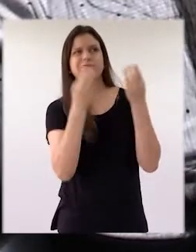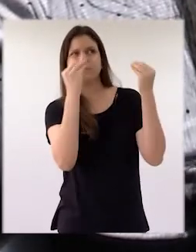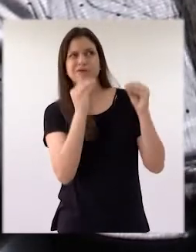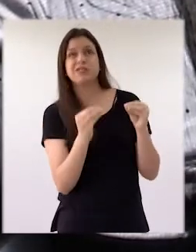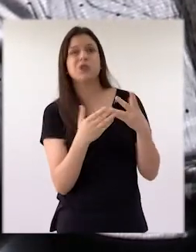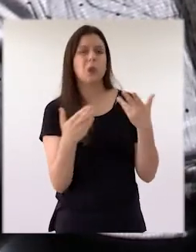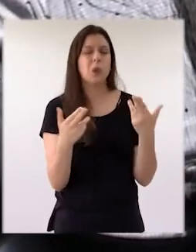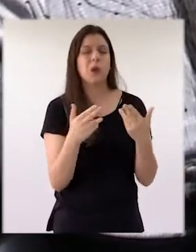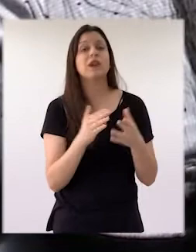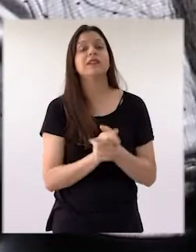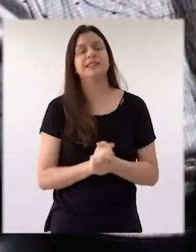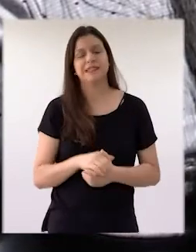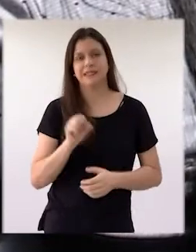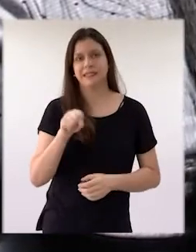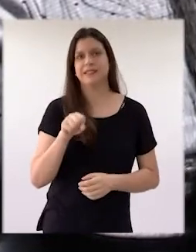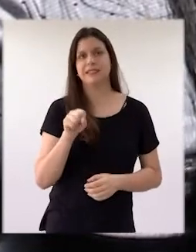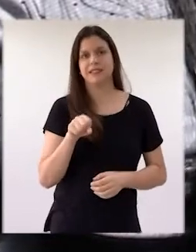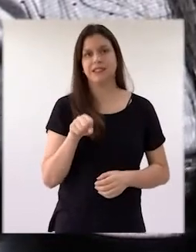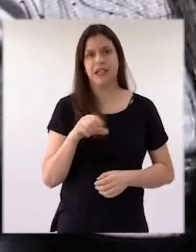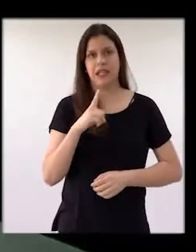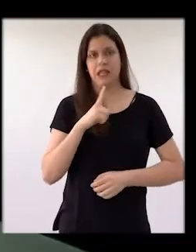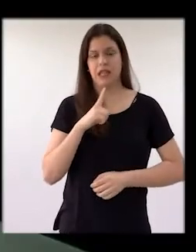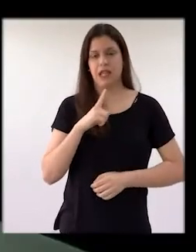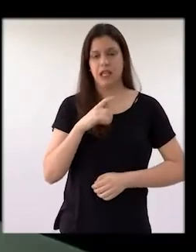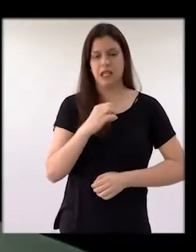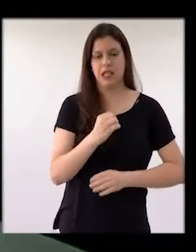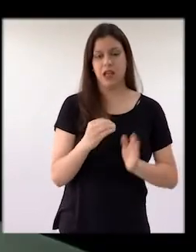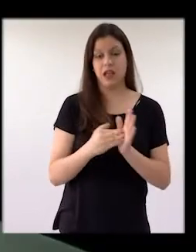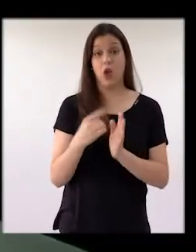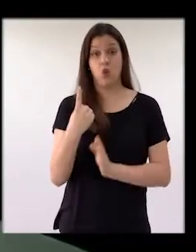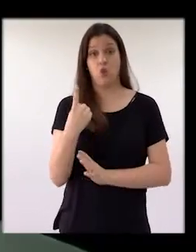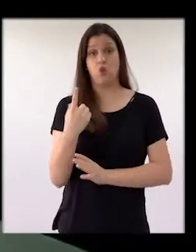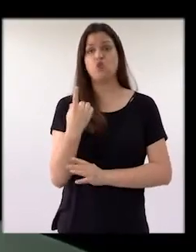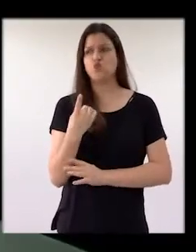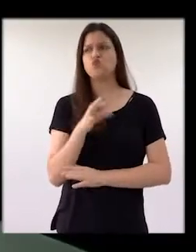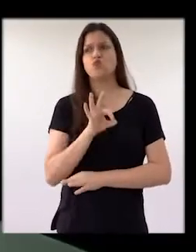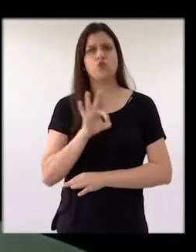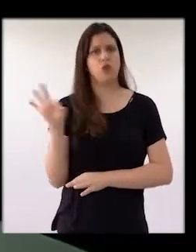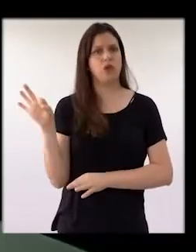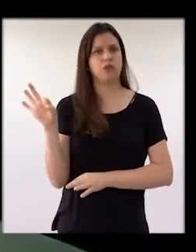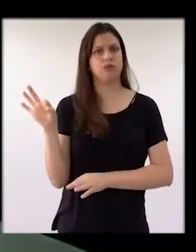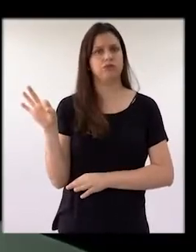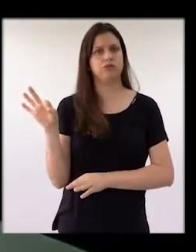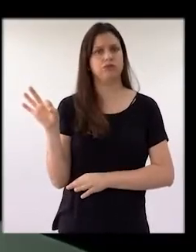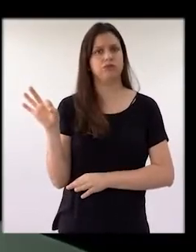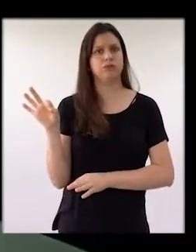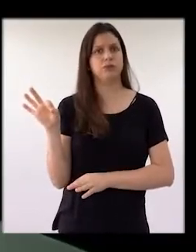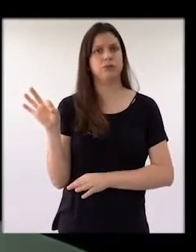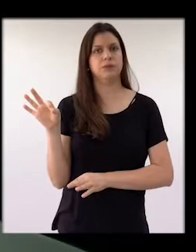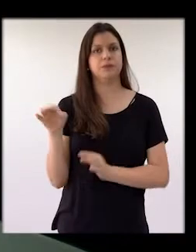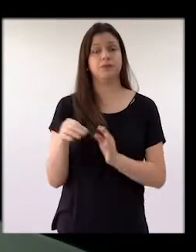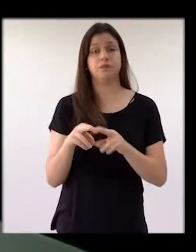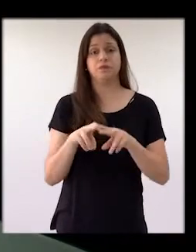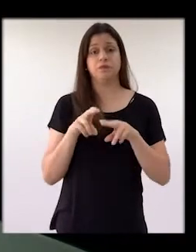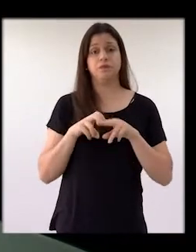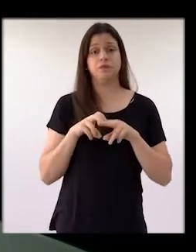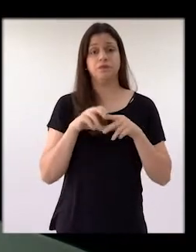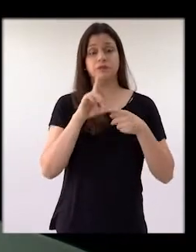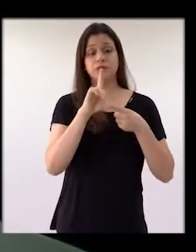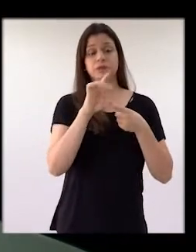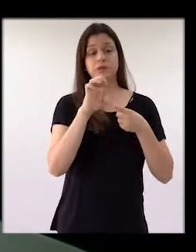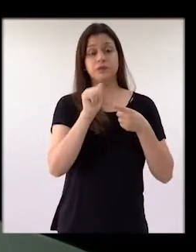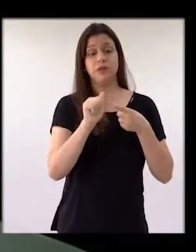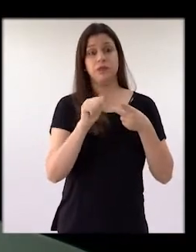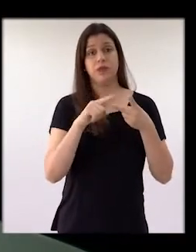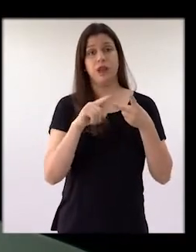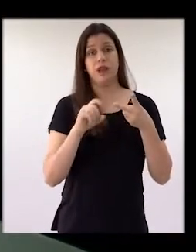chegou tanto, então não é tão eficiente quanto o outro. Foi isso? A gente tem de 0 a 1, né? 1 é eficiente. Então, toda essa gama,